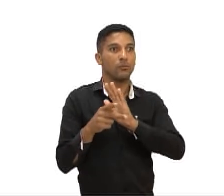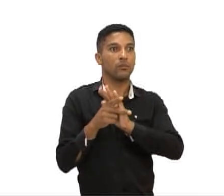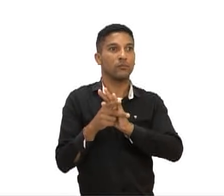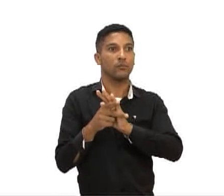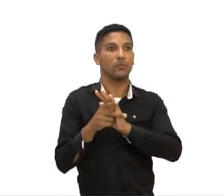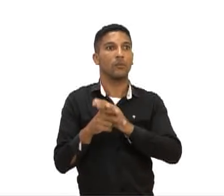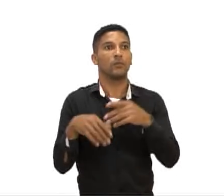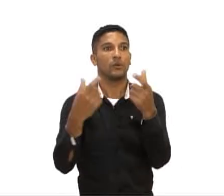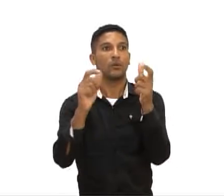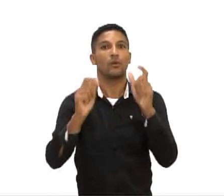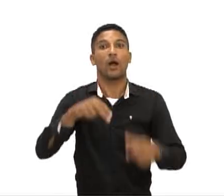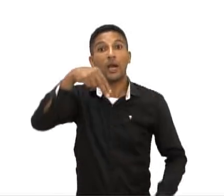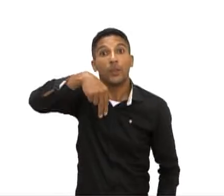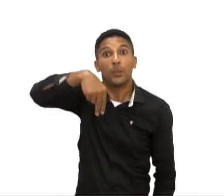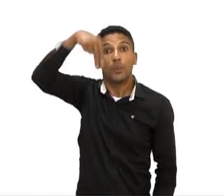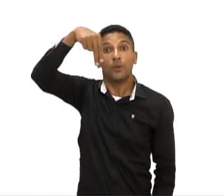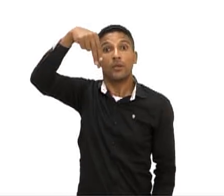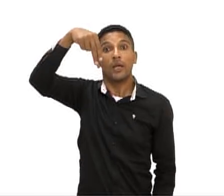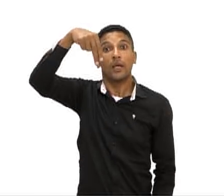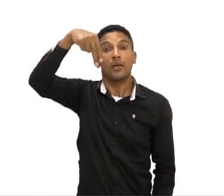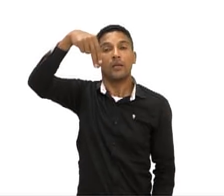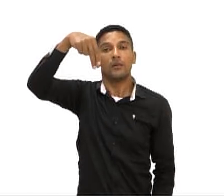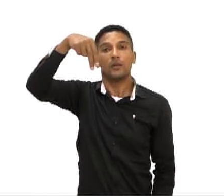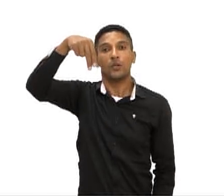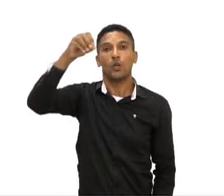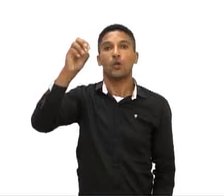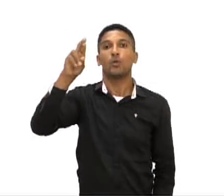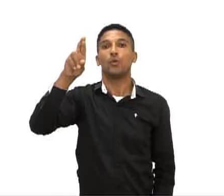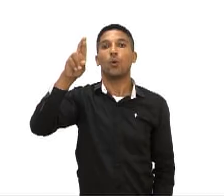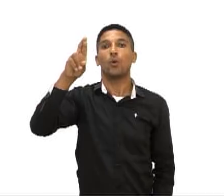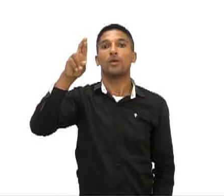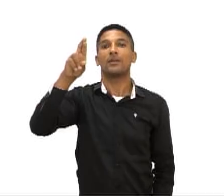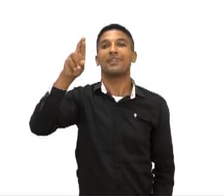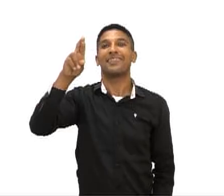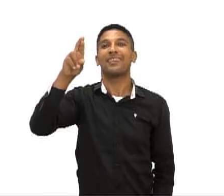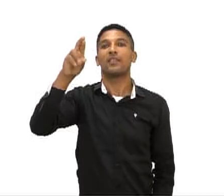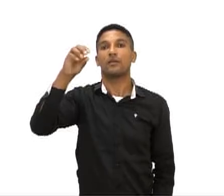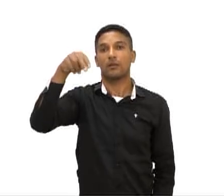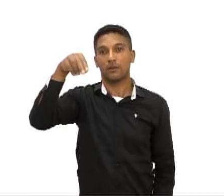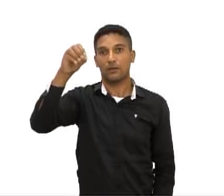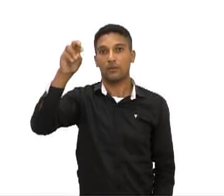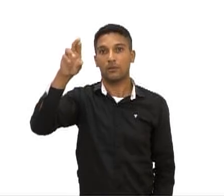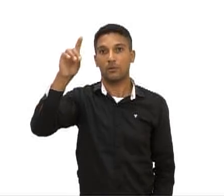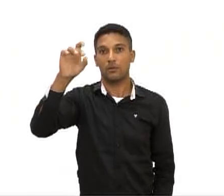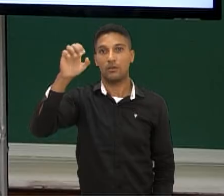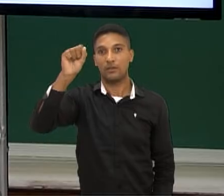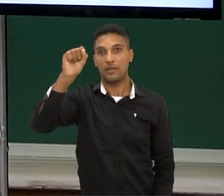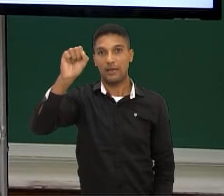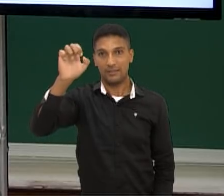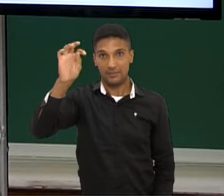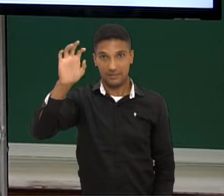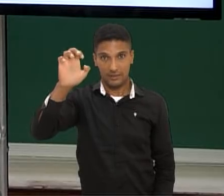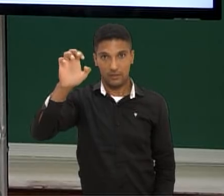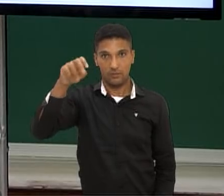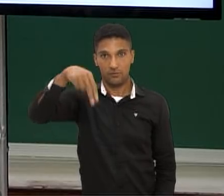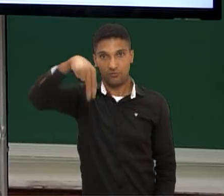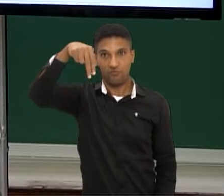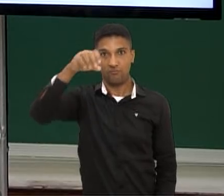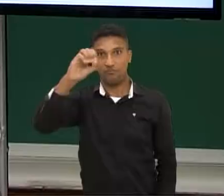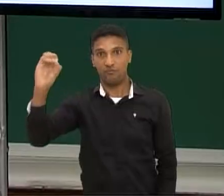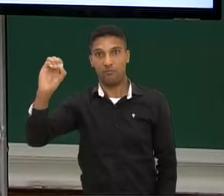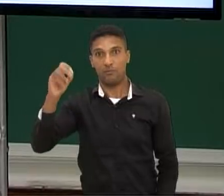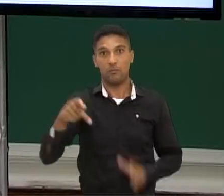de transição envolvendo vários estados com vegetações distintas. Vegetações distintas,